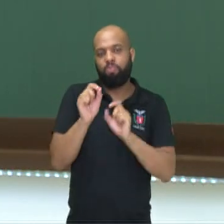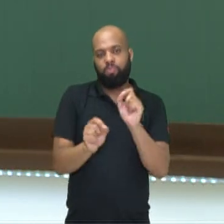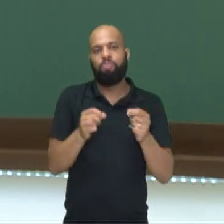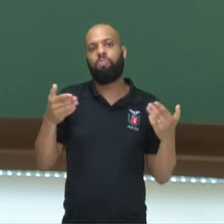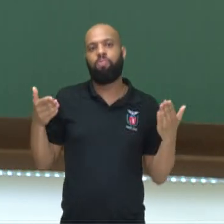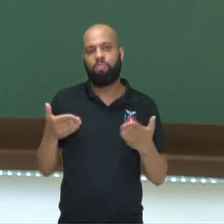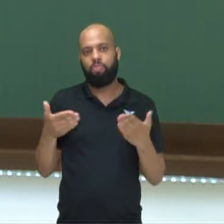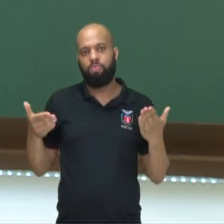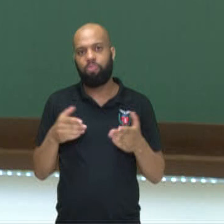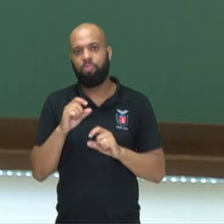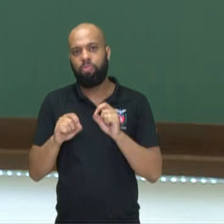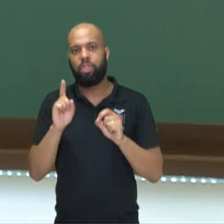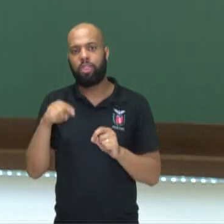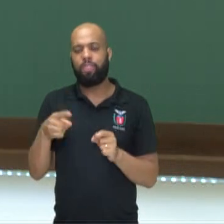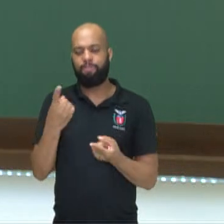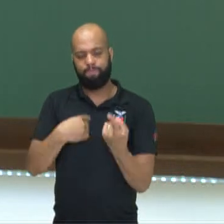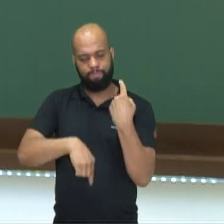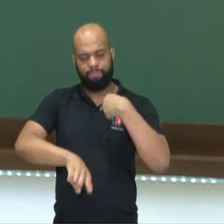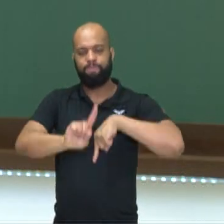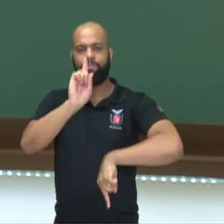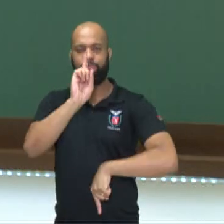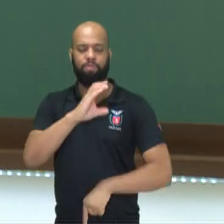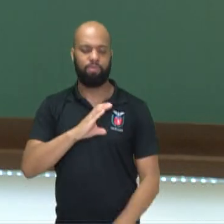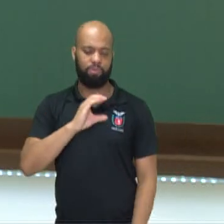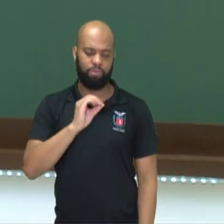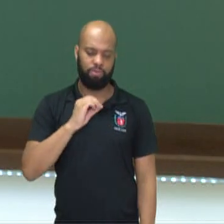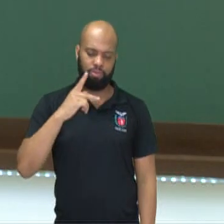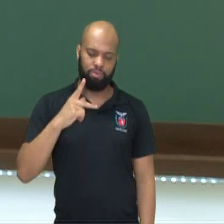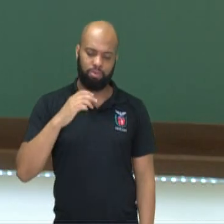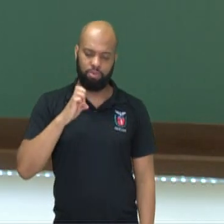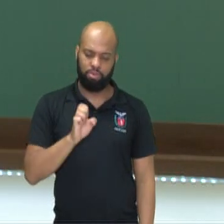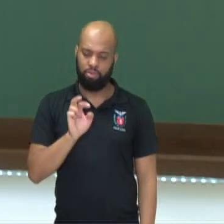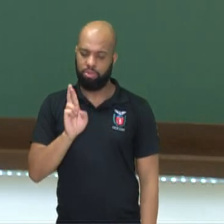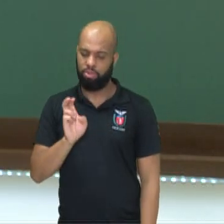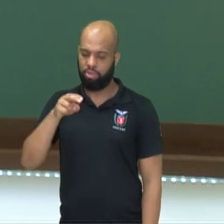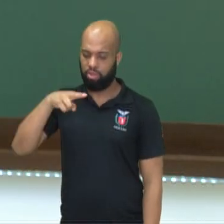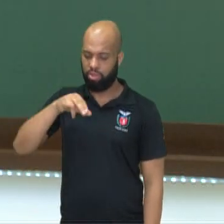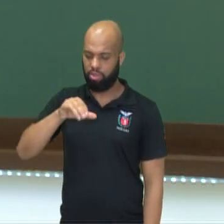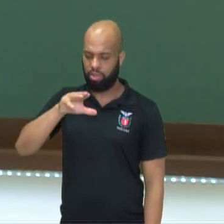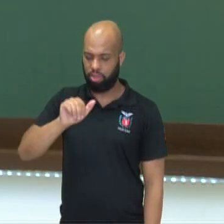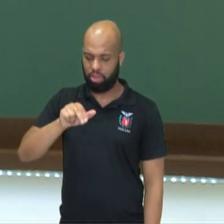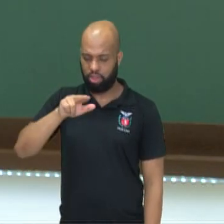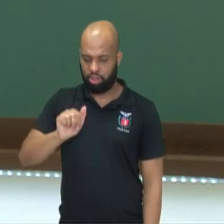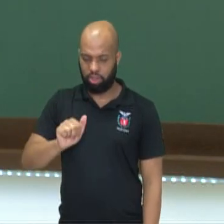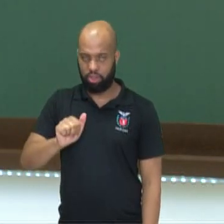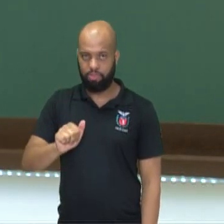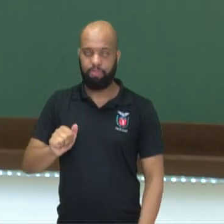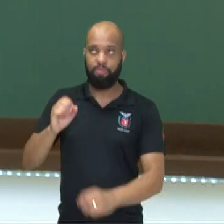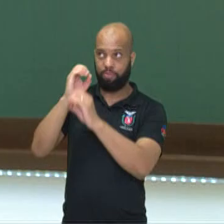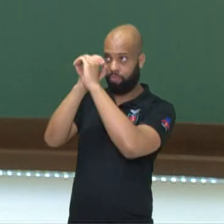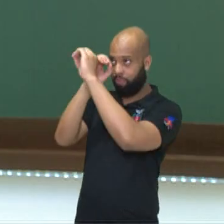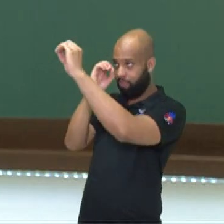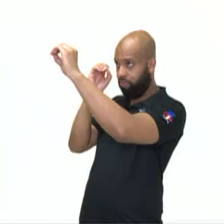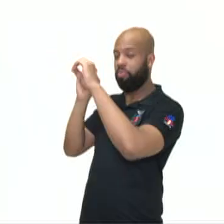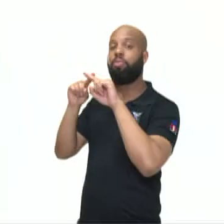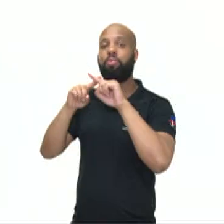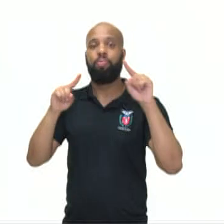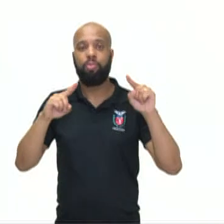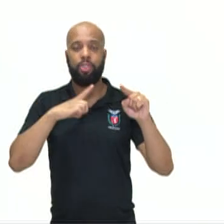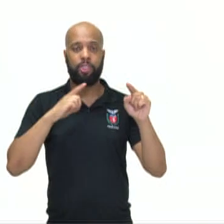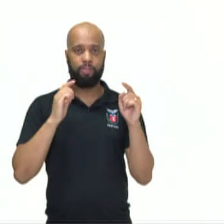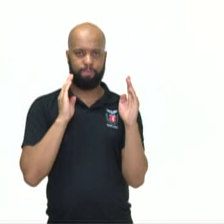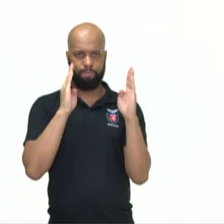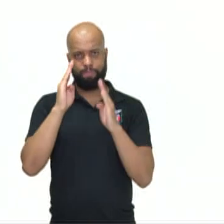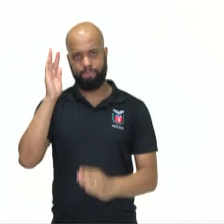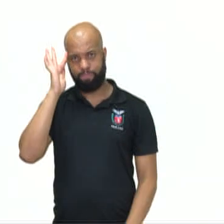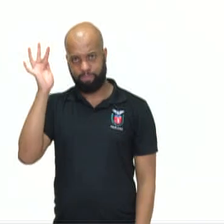compreende como a Revolução Copernicana lá na astronomia, tá? Mas você sabia que em filosofia